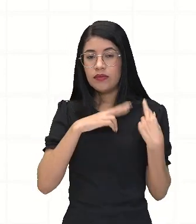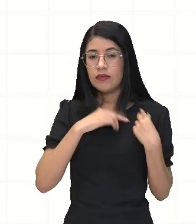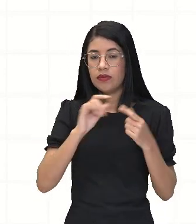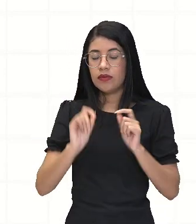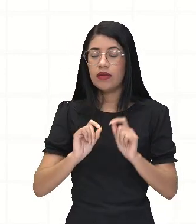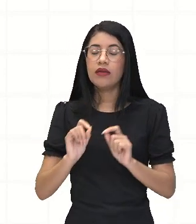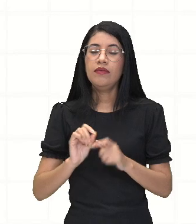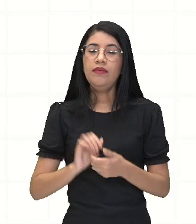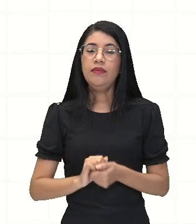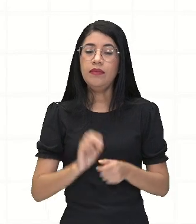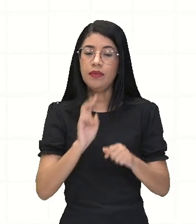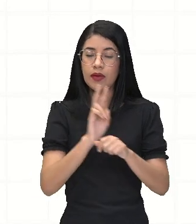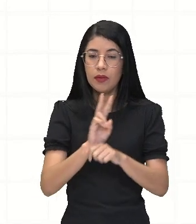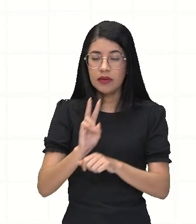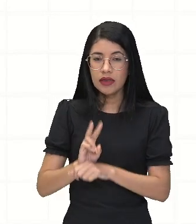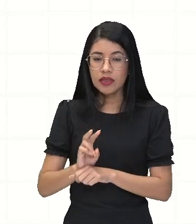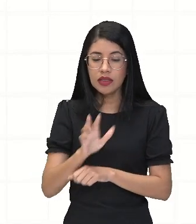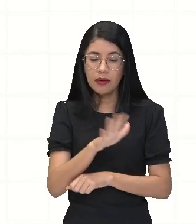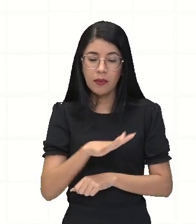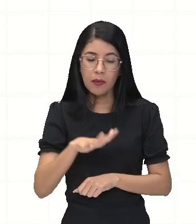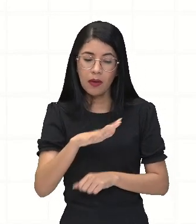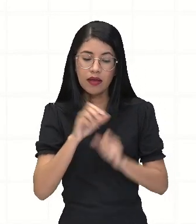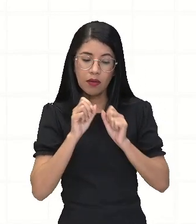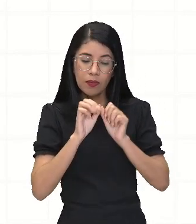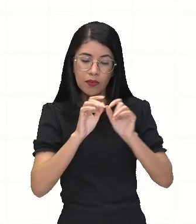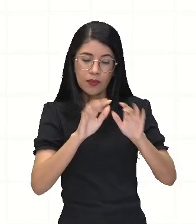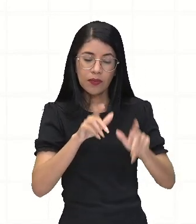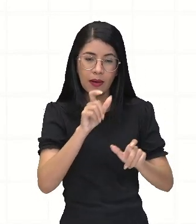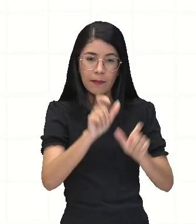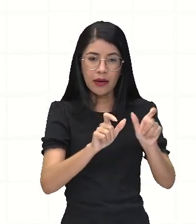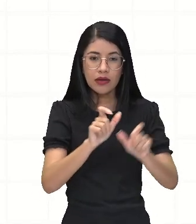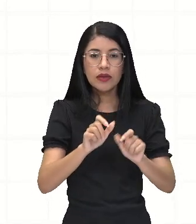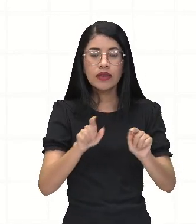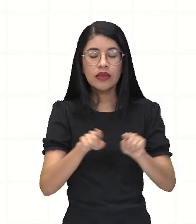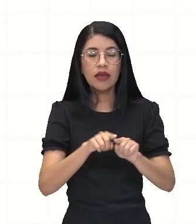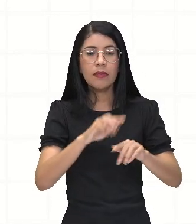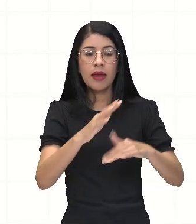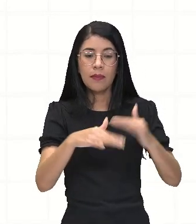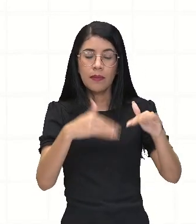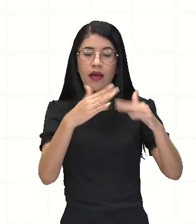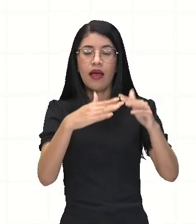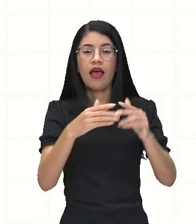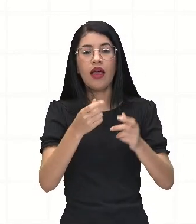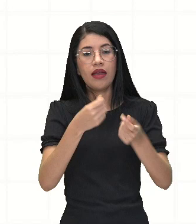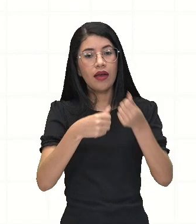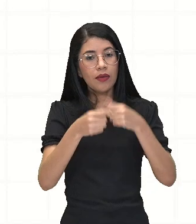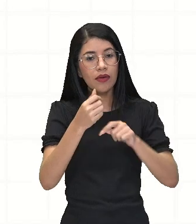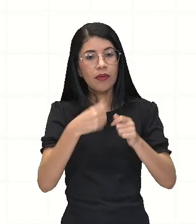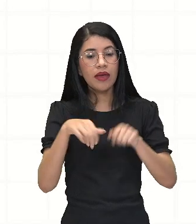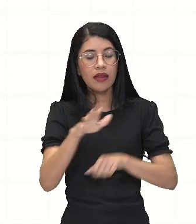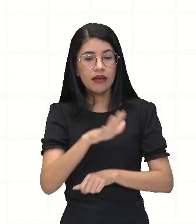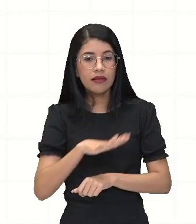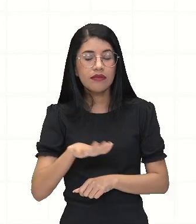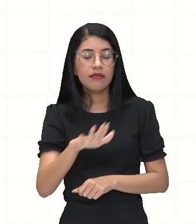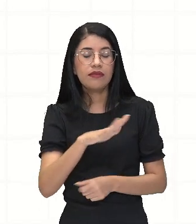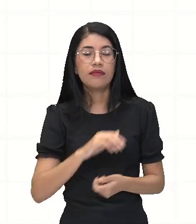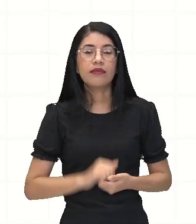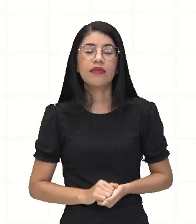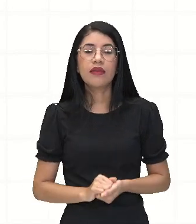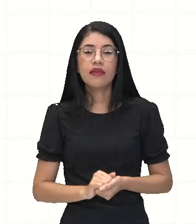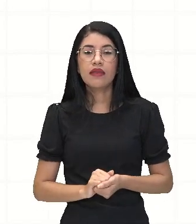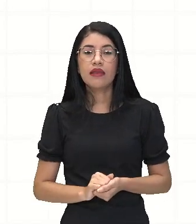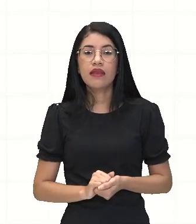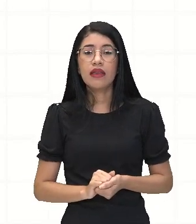proteger a região, de ocupar a região e desenvolver alguma atividade econômica. Isso vai gerar